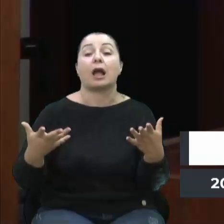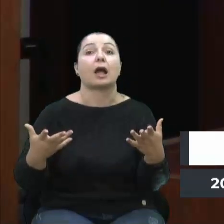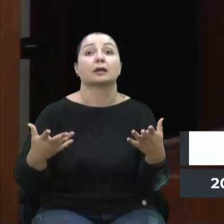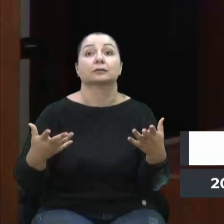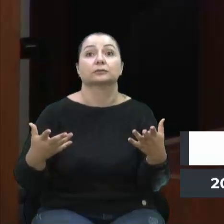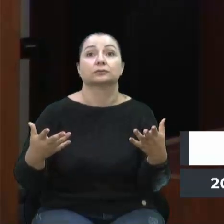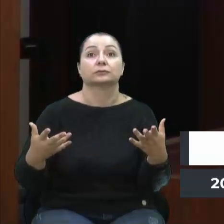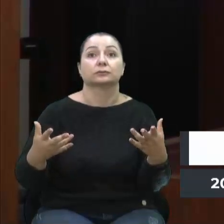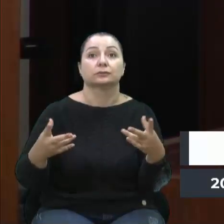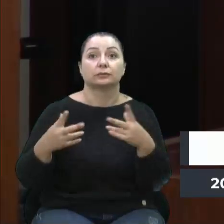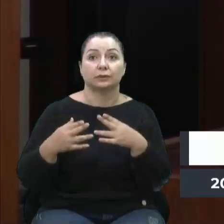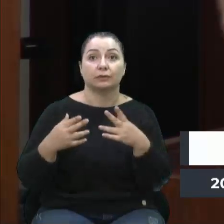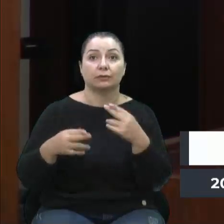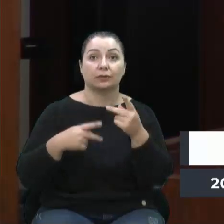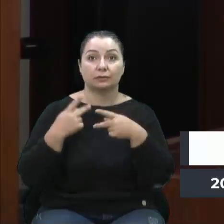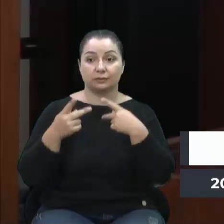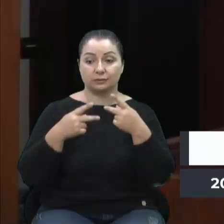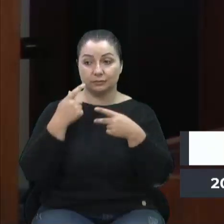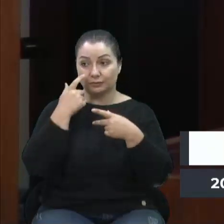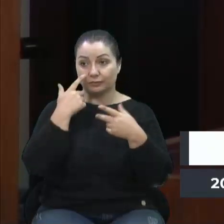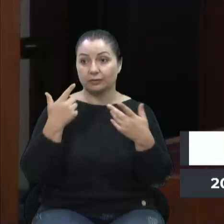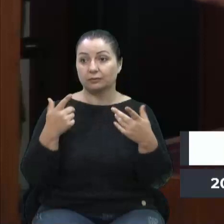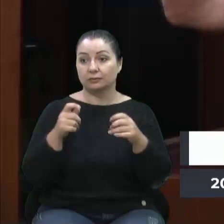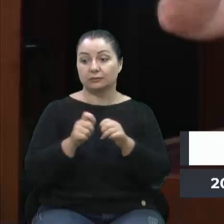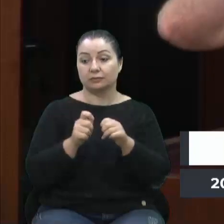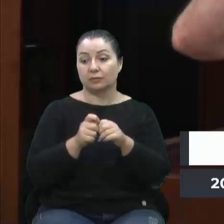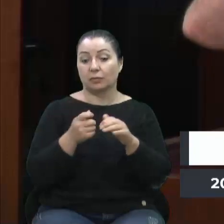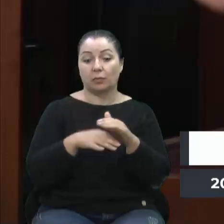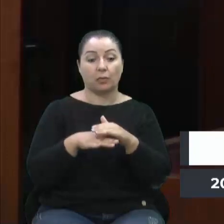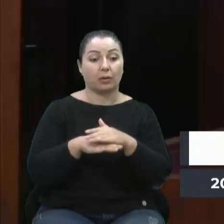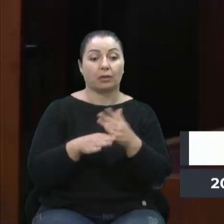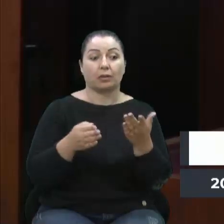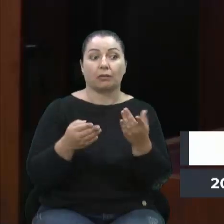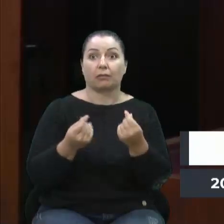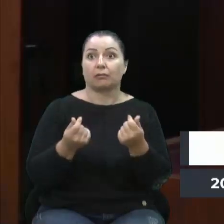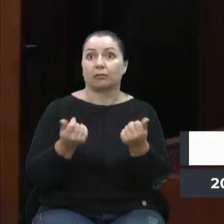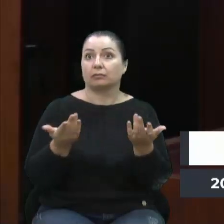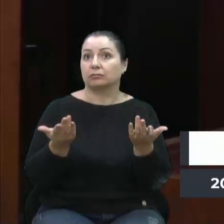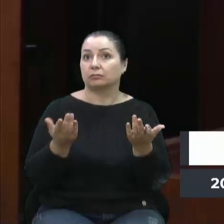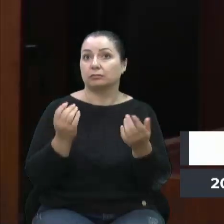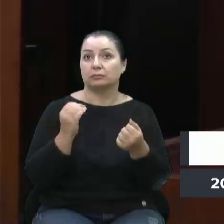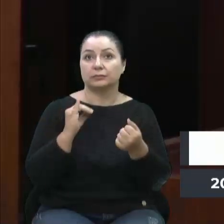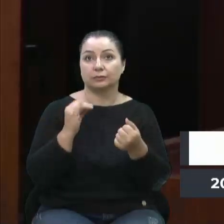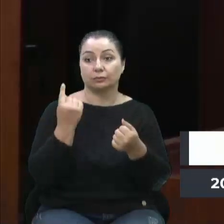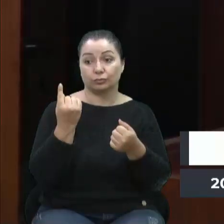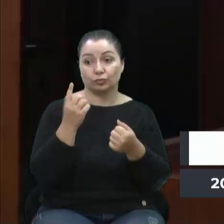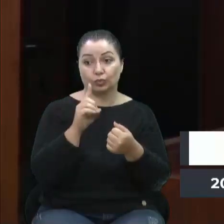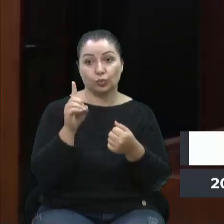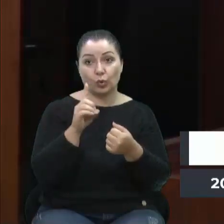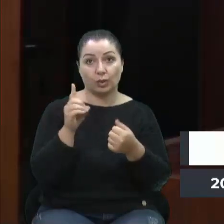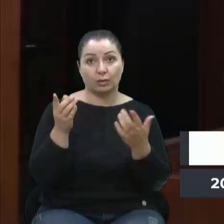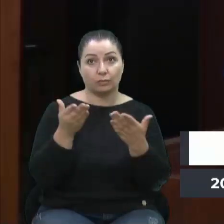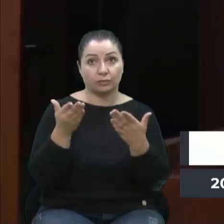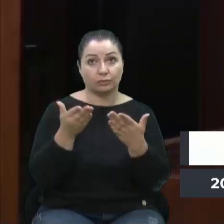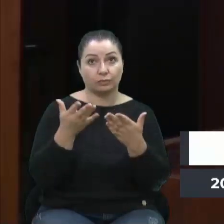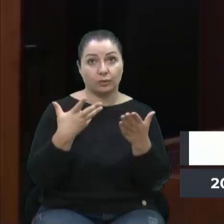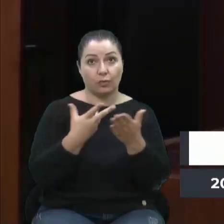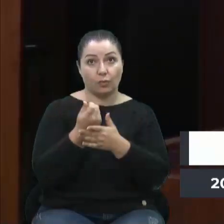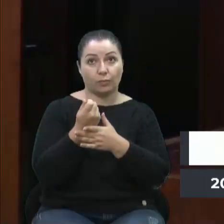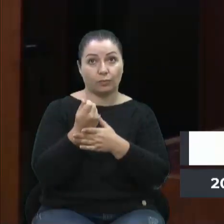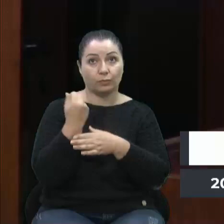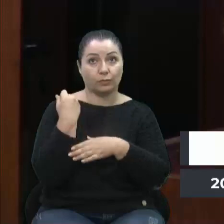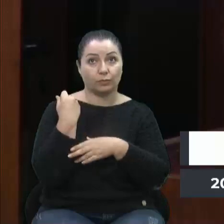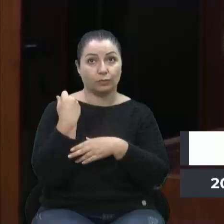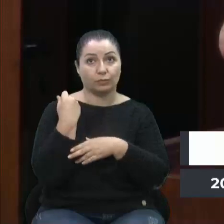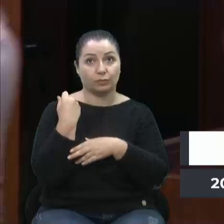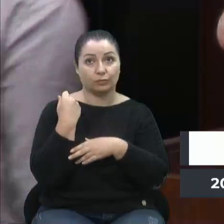num programa de governo, que nós vamos simplesmente pegar e mandar dinheiro. Porque não adianta se com $1 hoje nós compramos